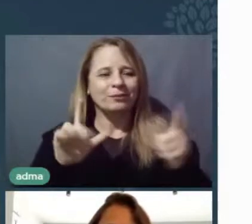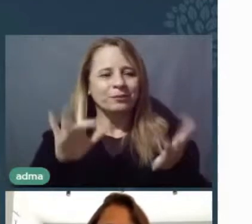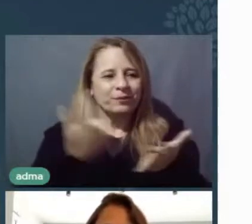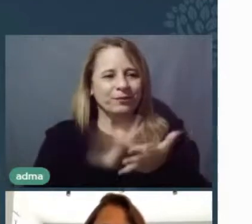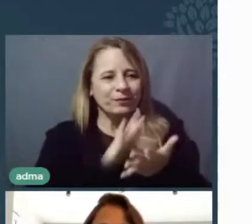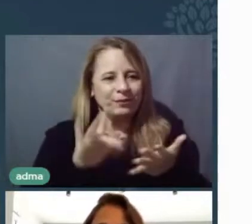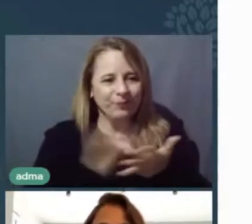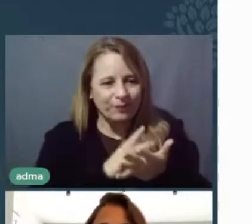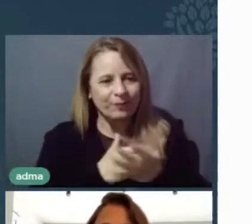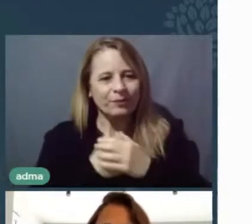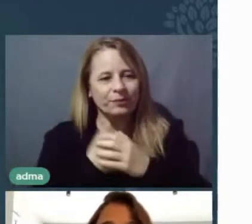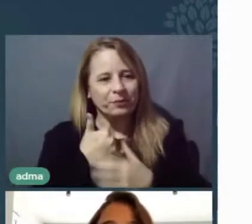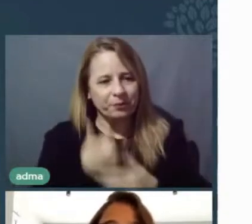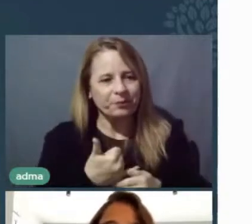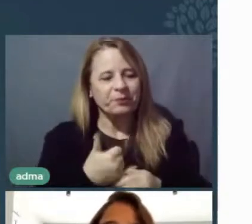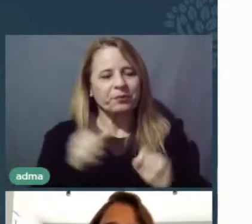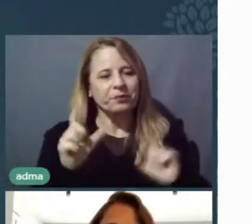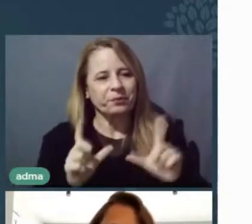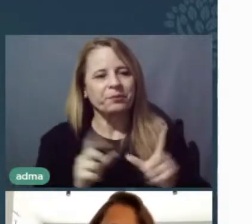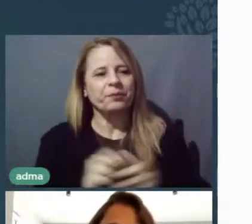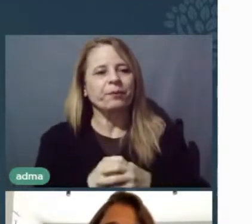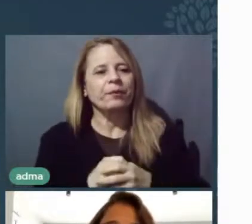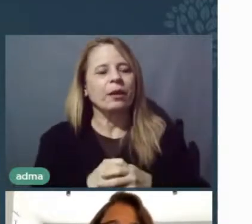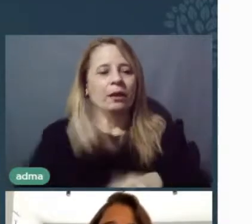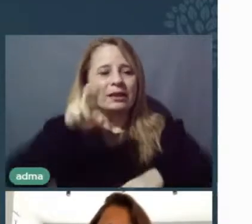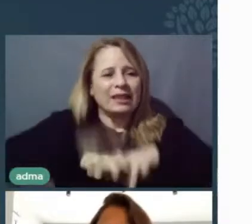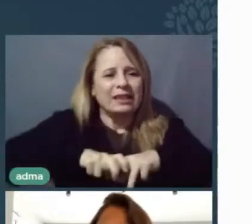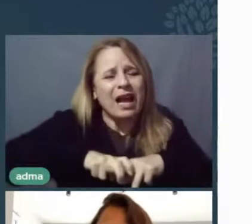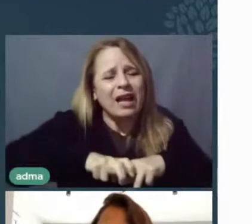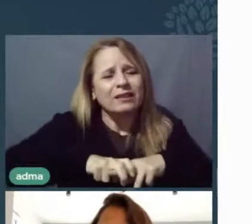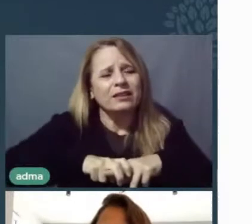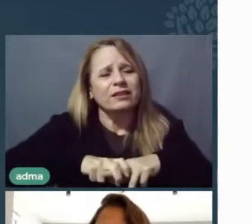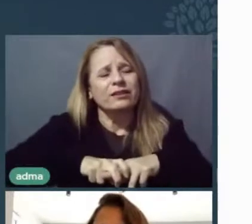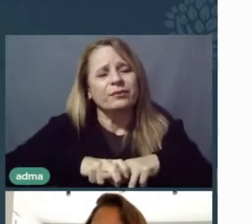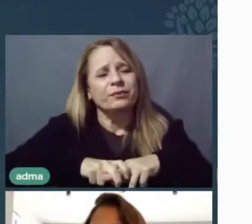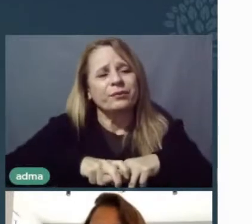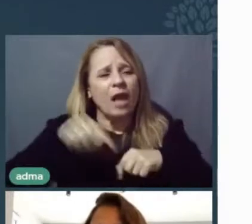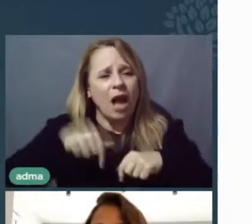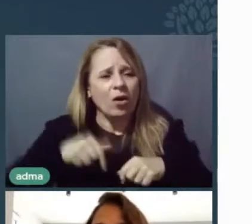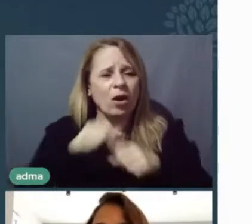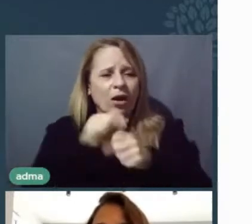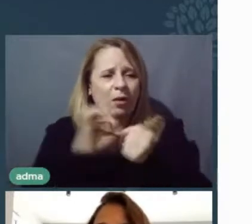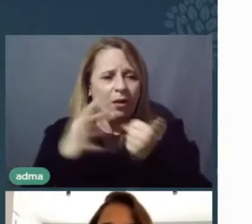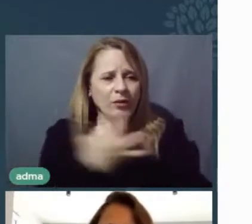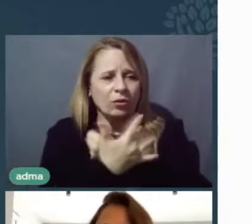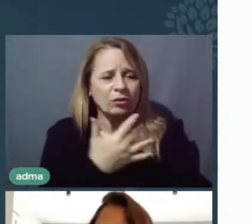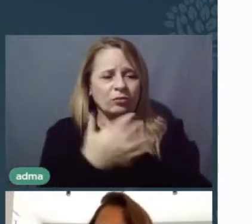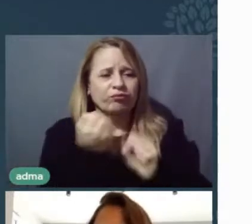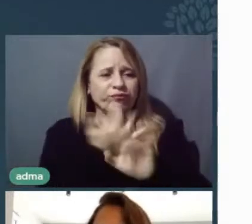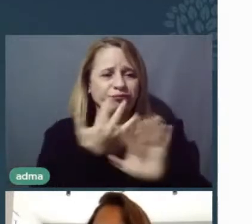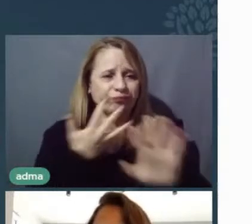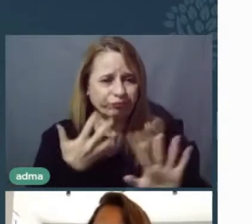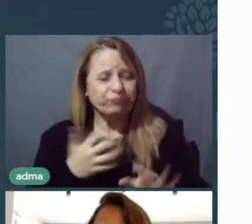tela é extremamente importante, a limitação do tempo sentada, e principalmente em tempos de pandemia, a gente tem tido um